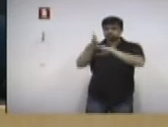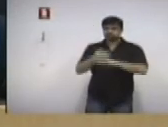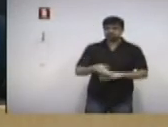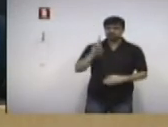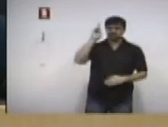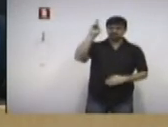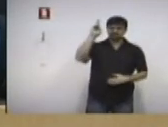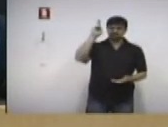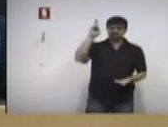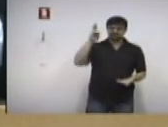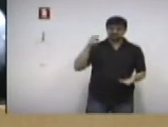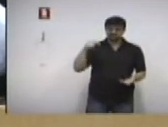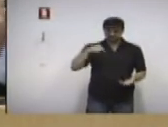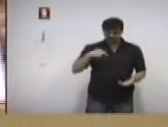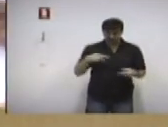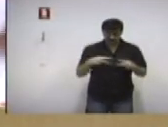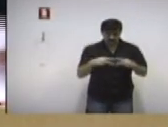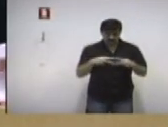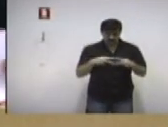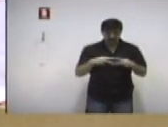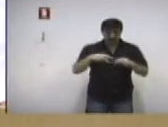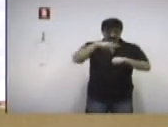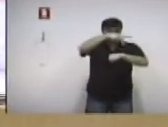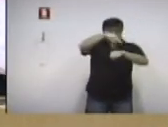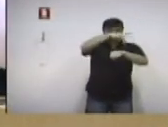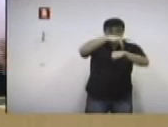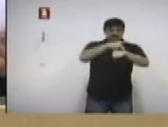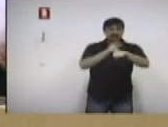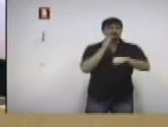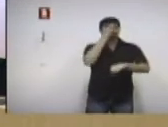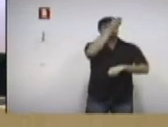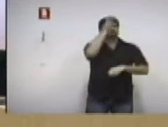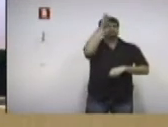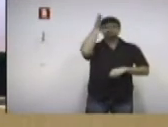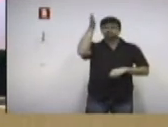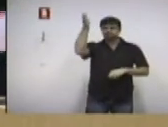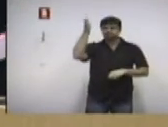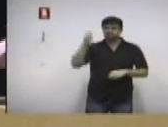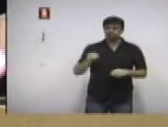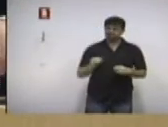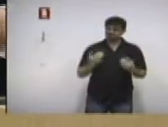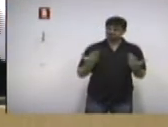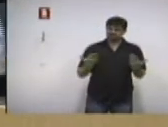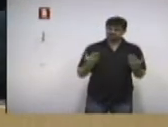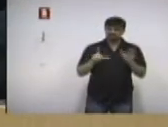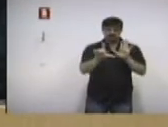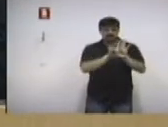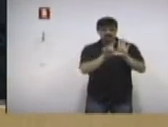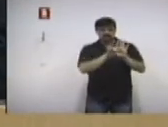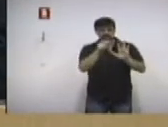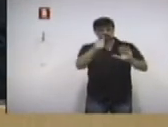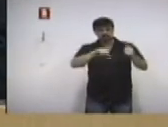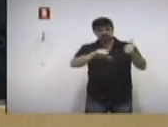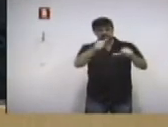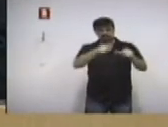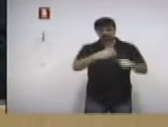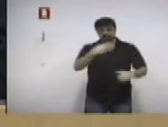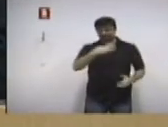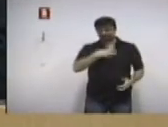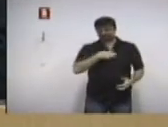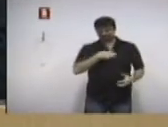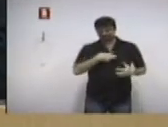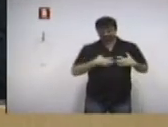estabelecidos pelo prefeito um beijo vamos tratar da legalidade desse projeto e me